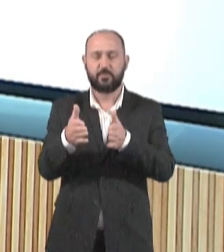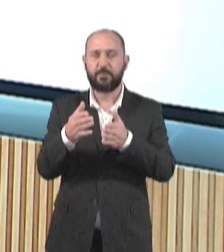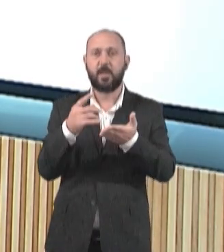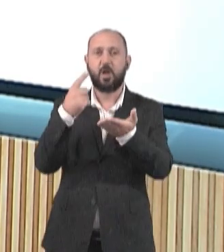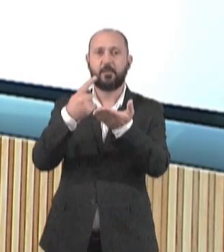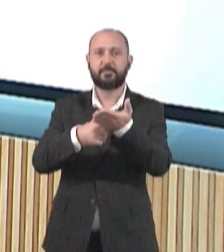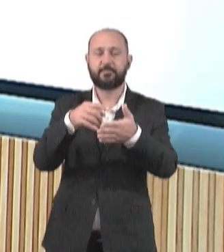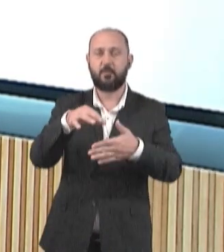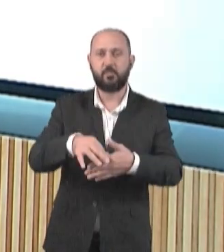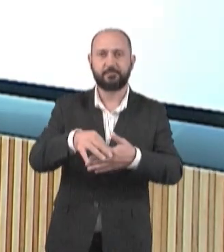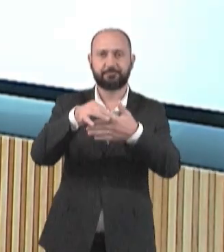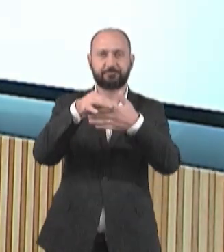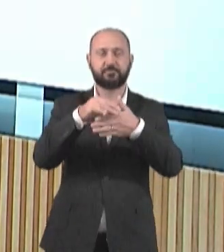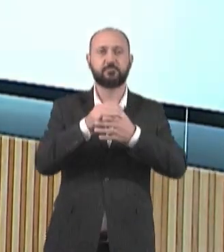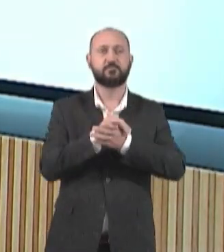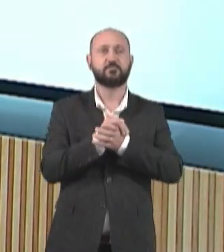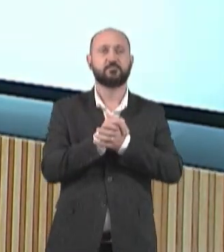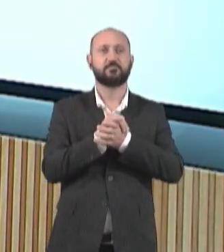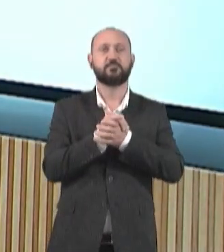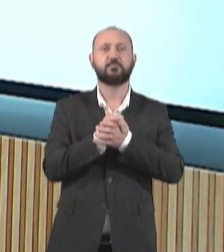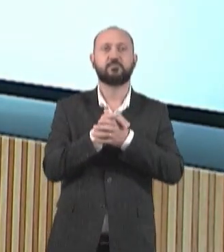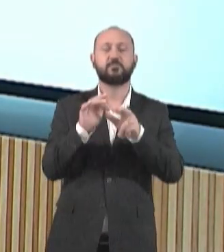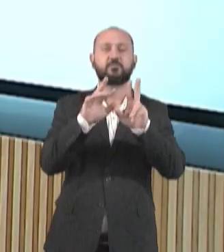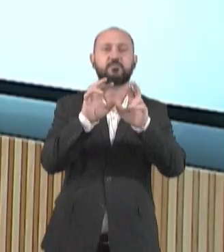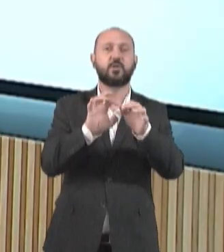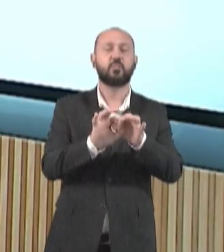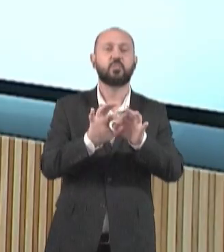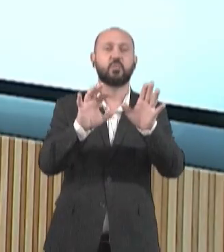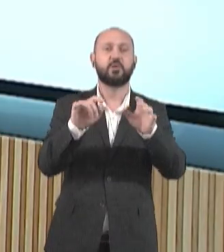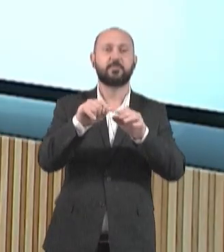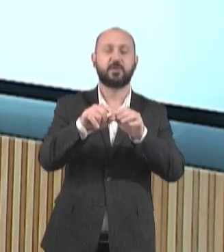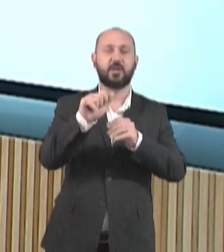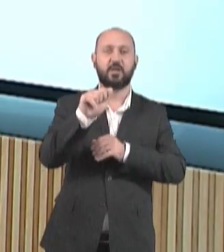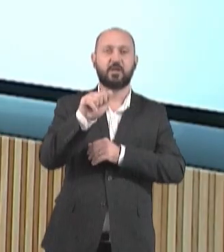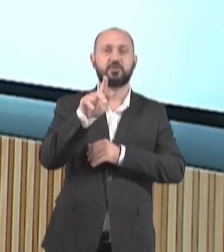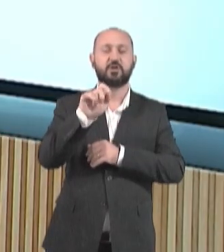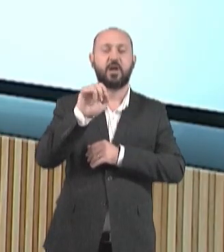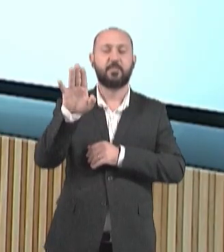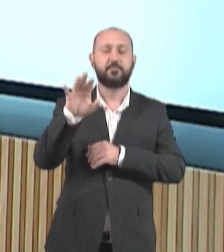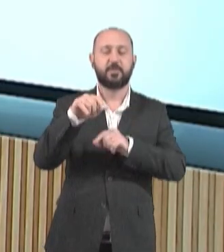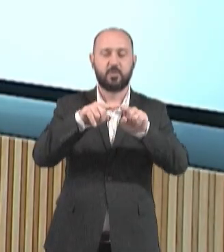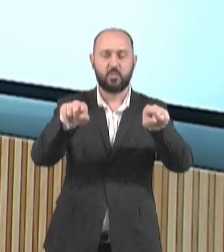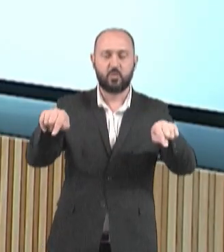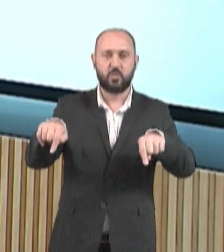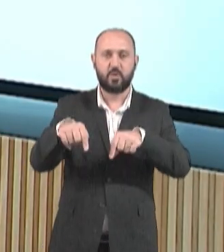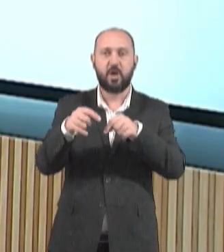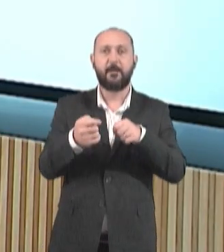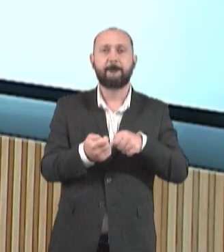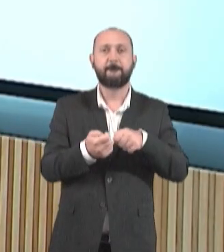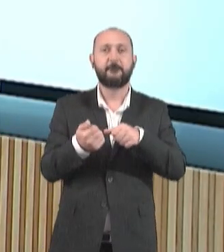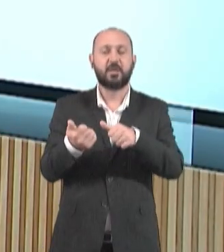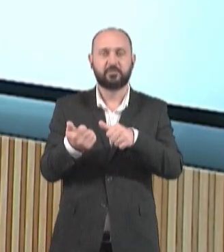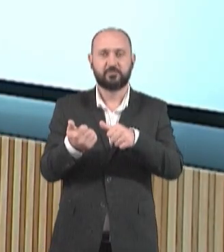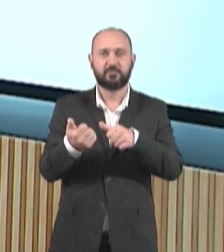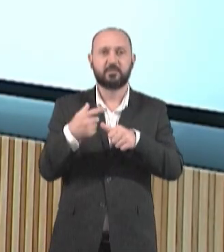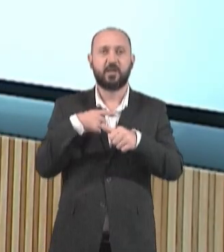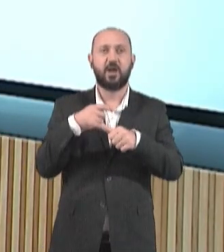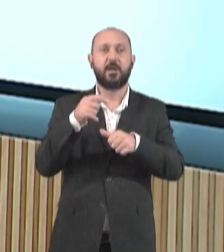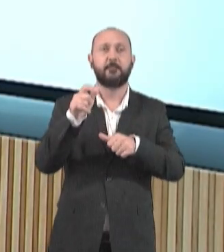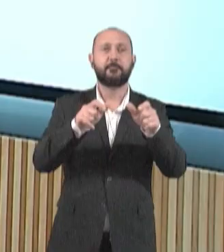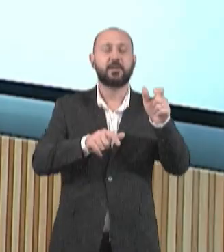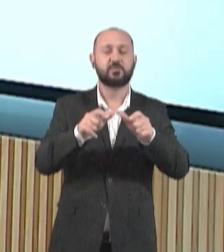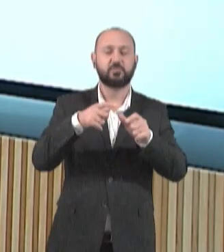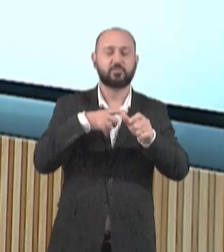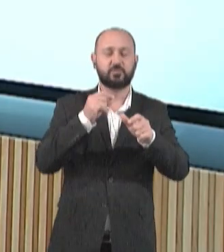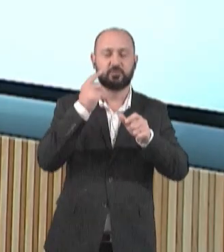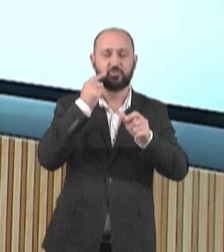com acordo de liderança. A matéria que autoriza a AGEAB a doar imóveis a